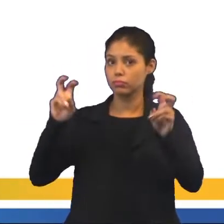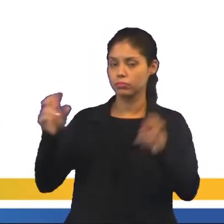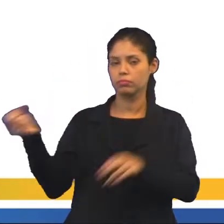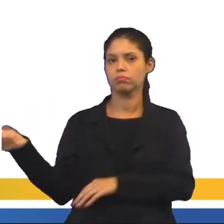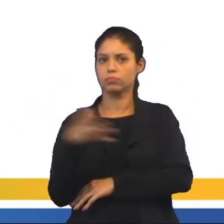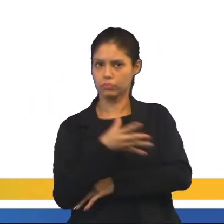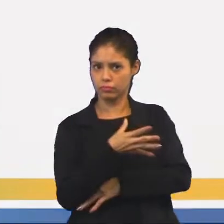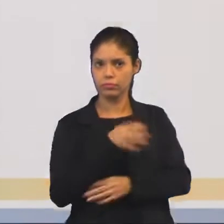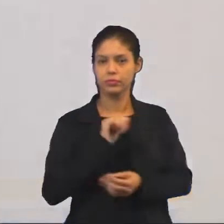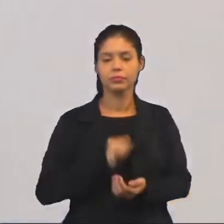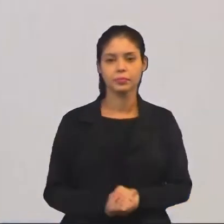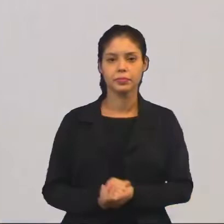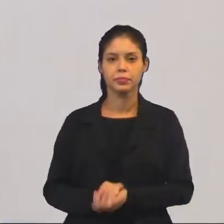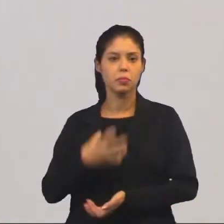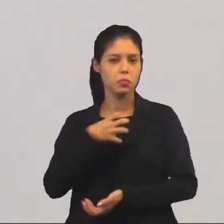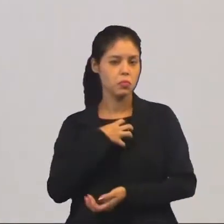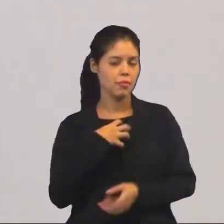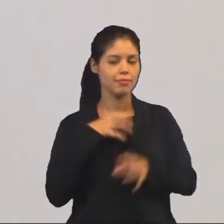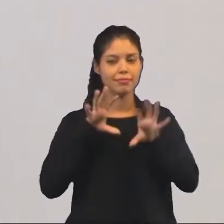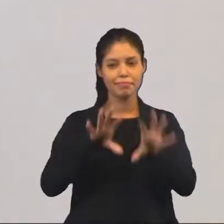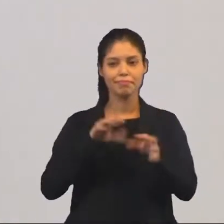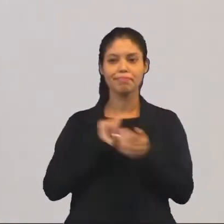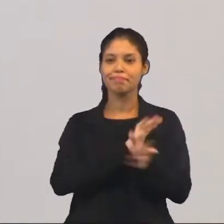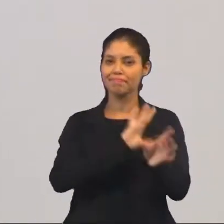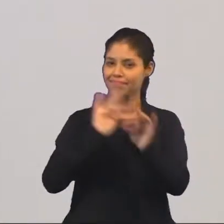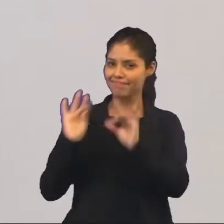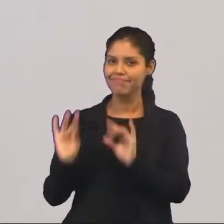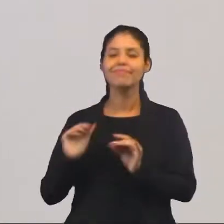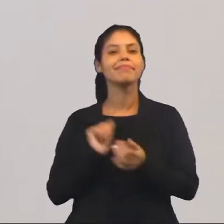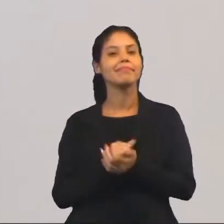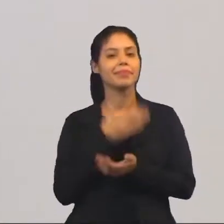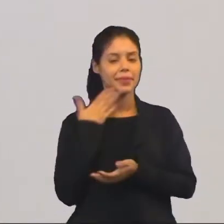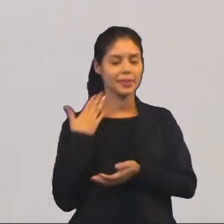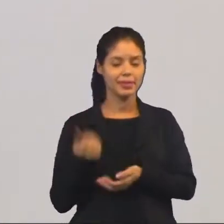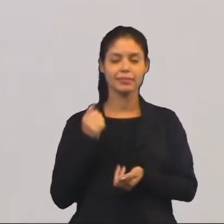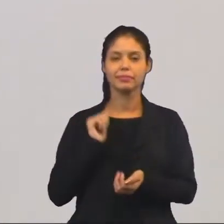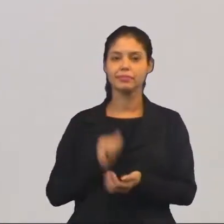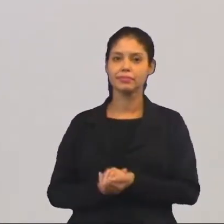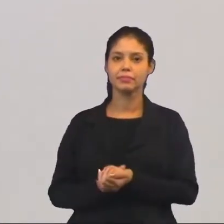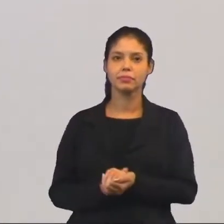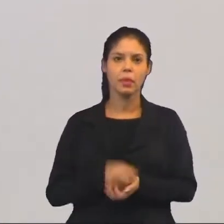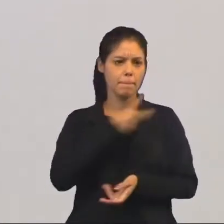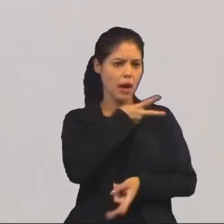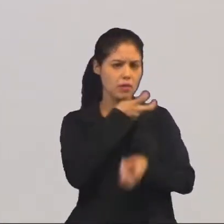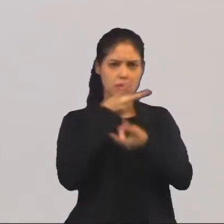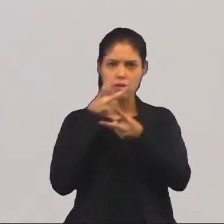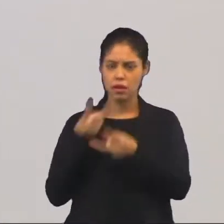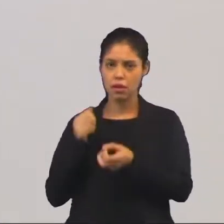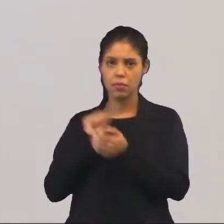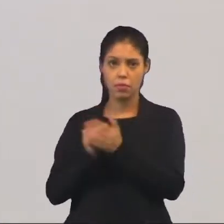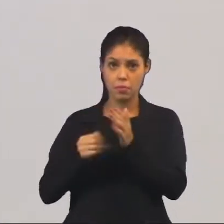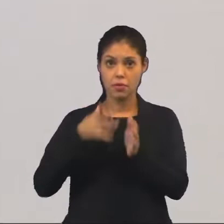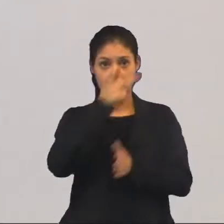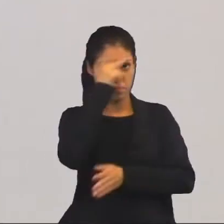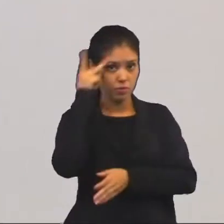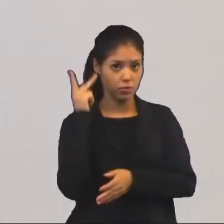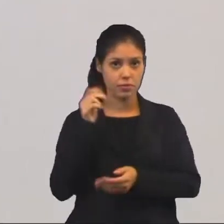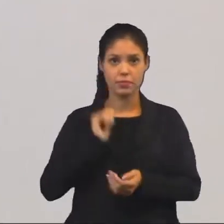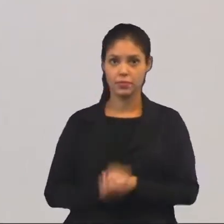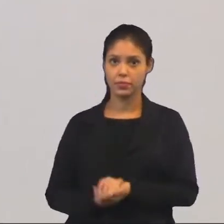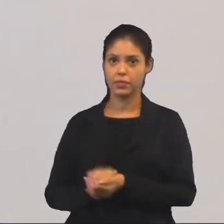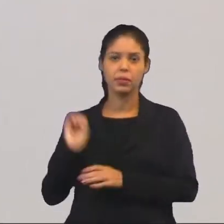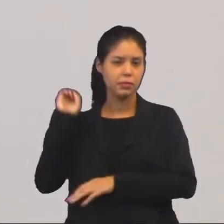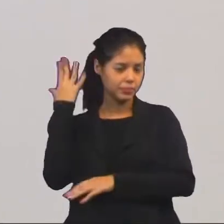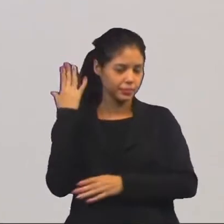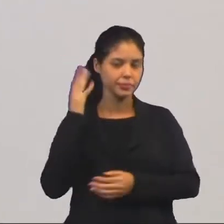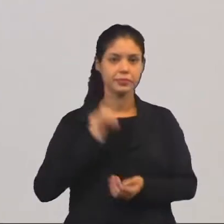situação nova, um momento em que cada vez mais você percebe que muitas pessoas que se capacitam